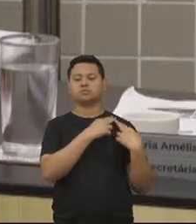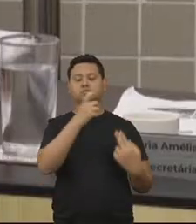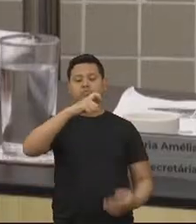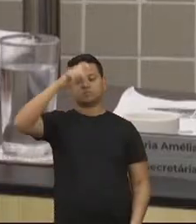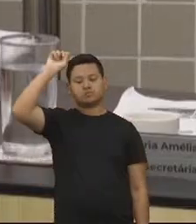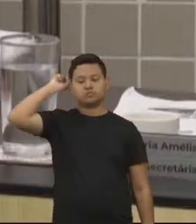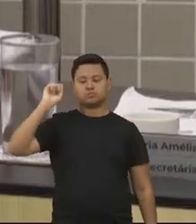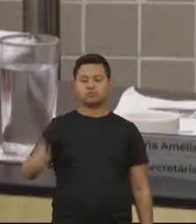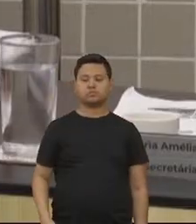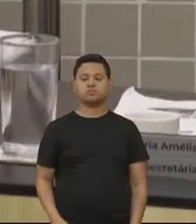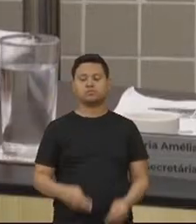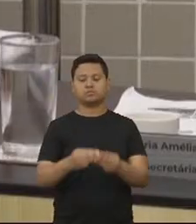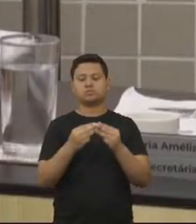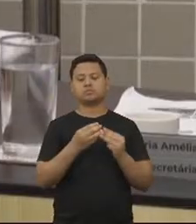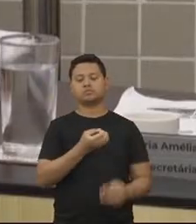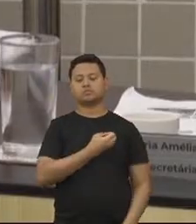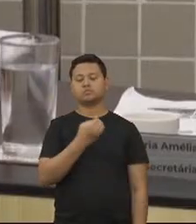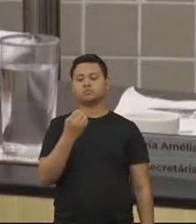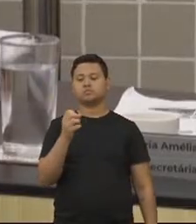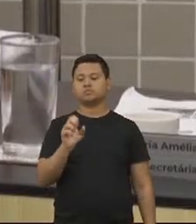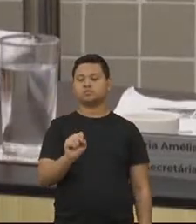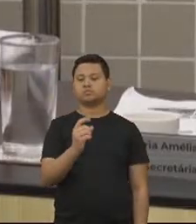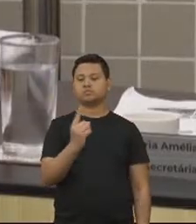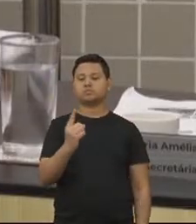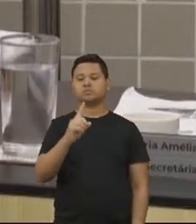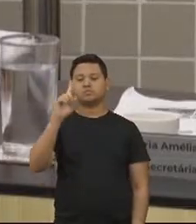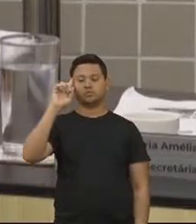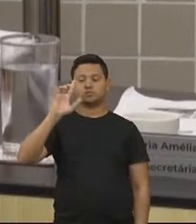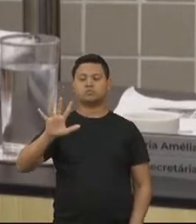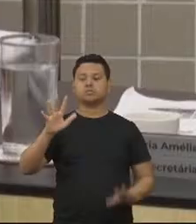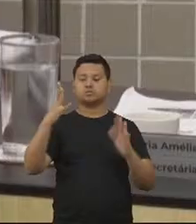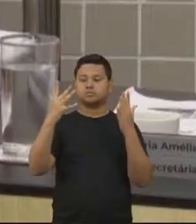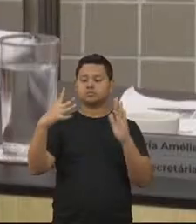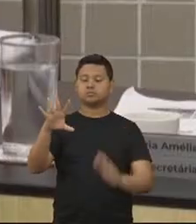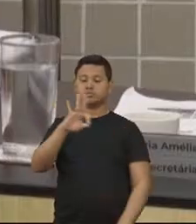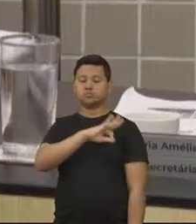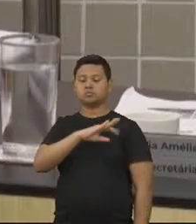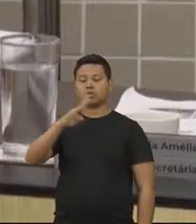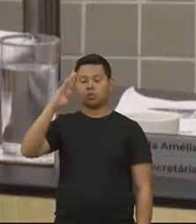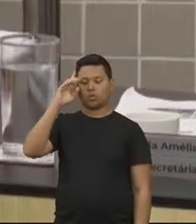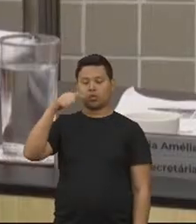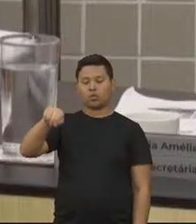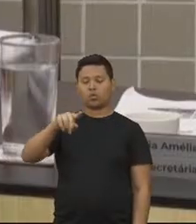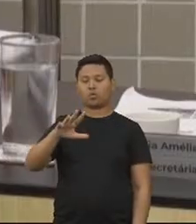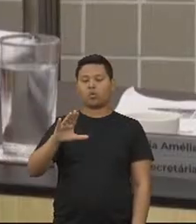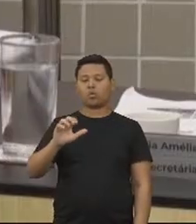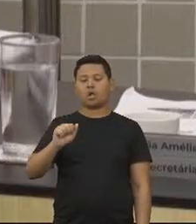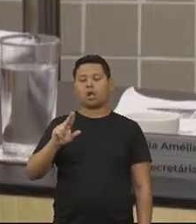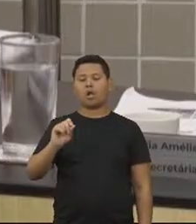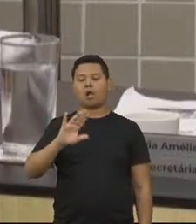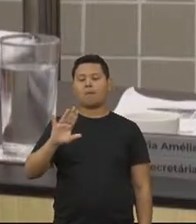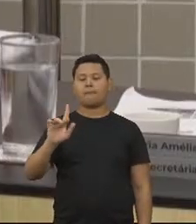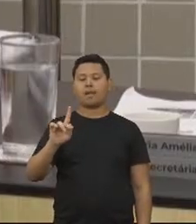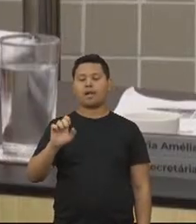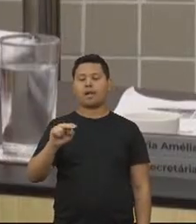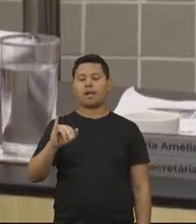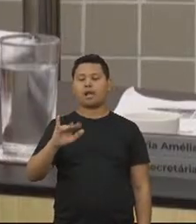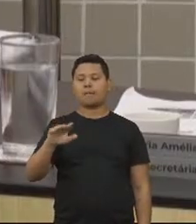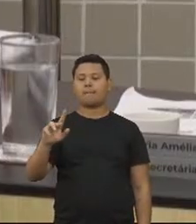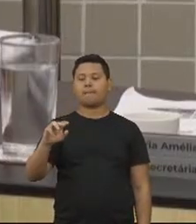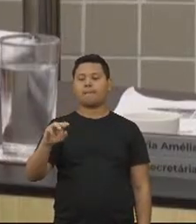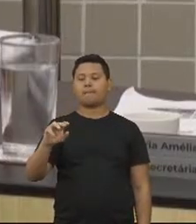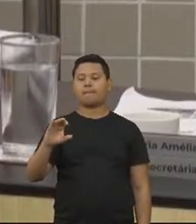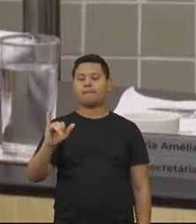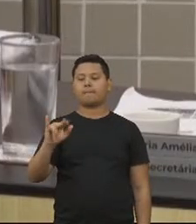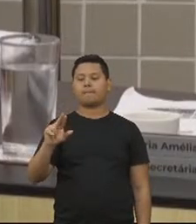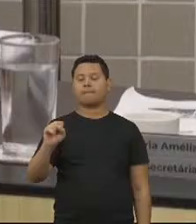Almeida. Moção número 811, moção de aplausos aos policiais militares Cabo PM Franciele Simões e Major